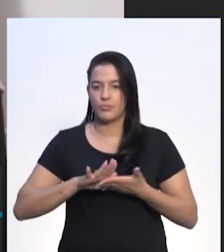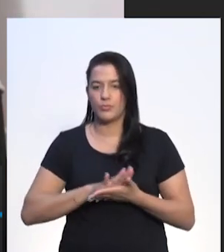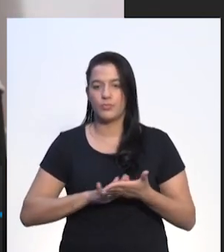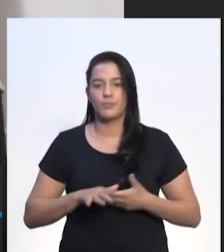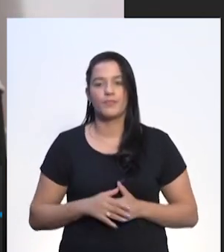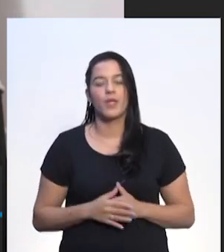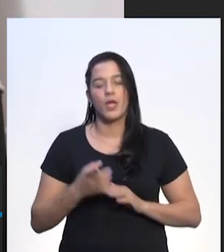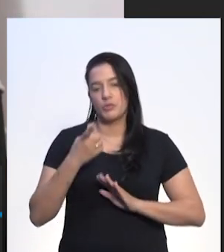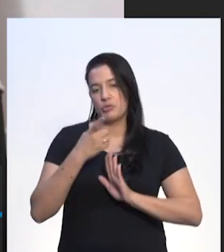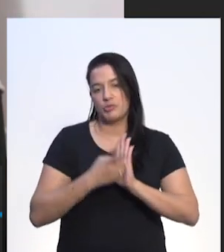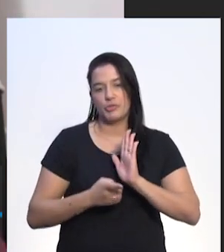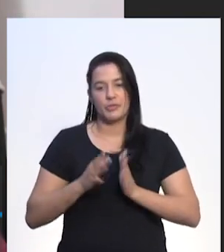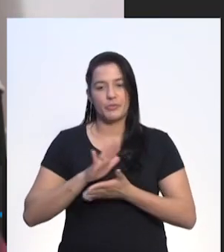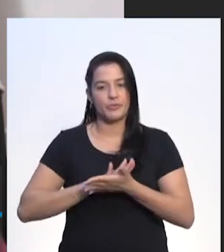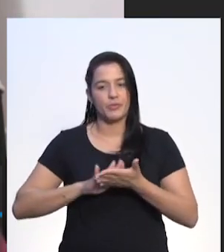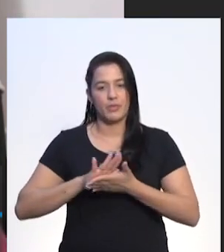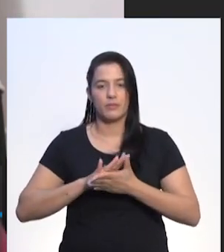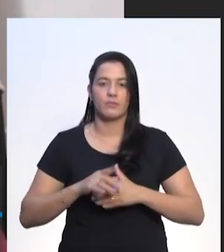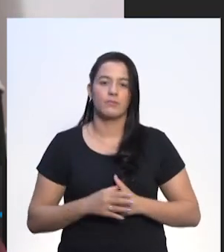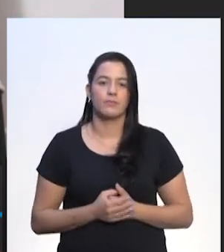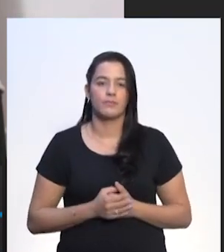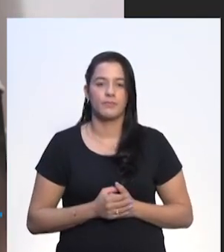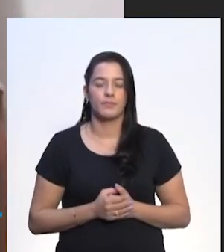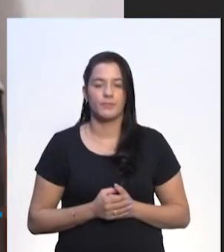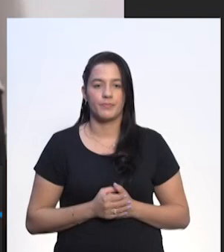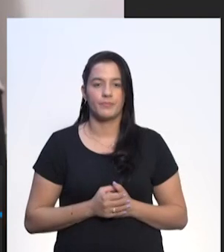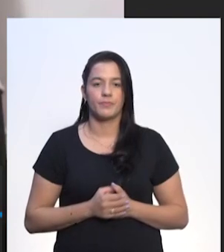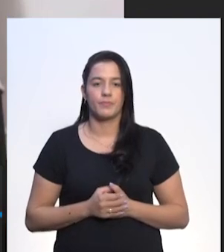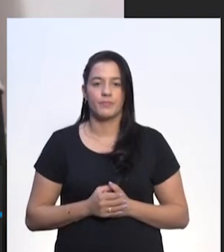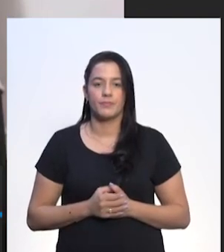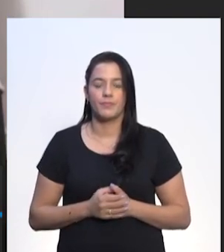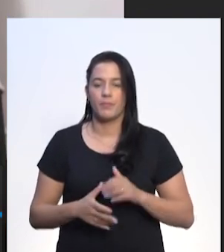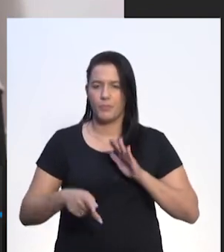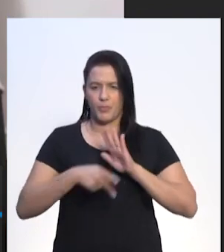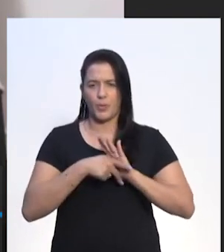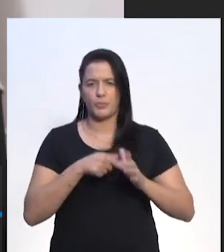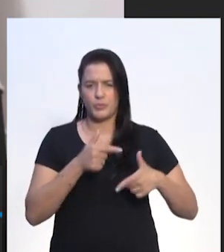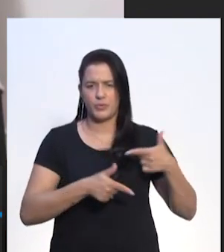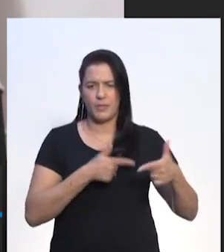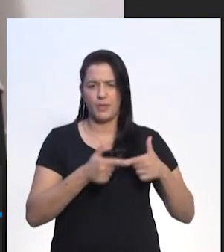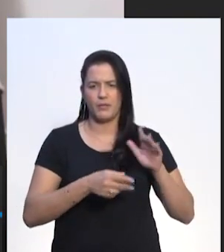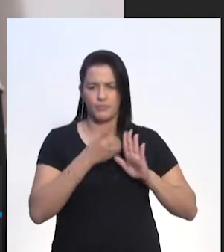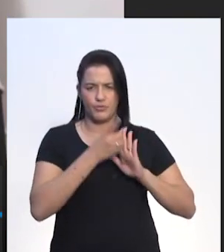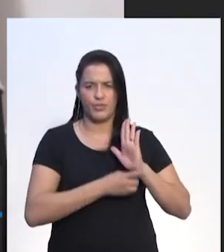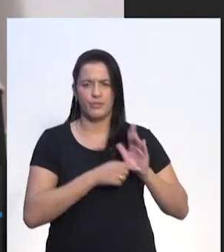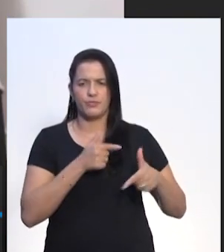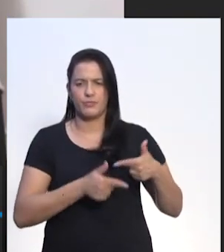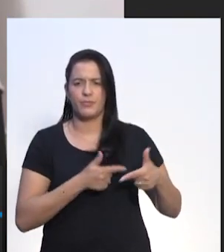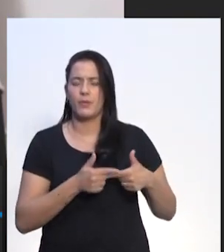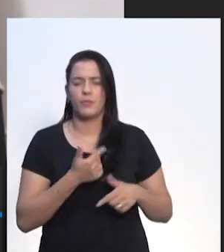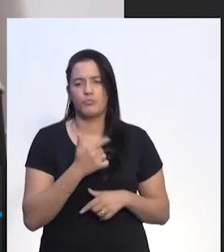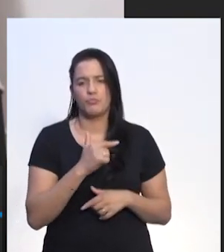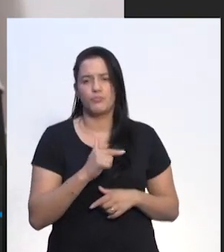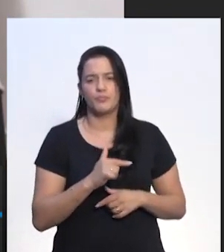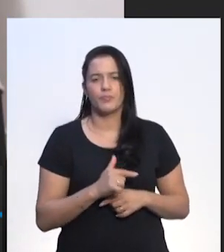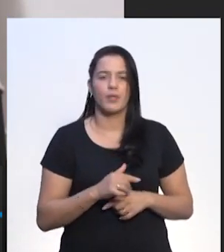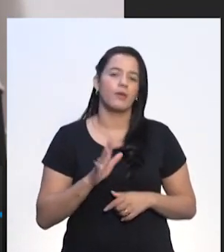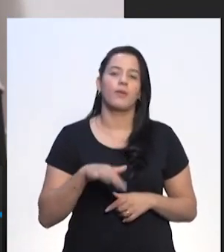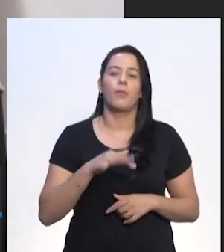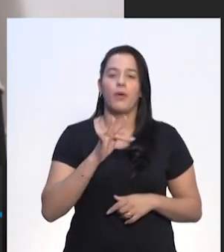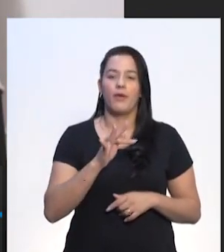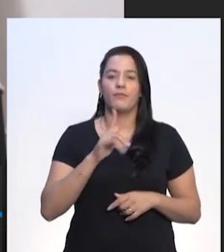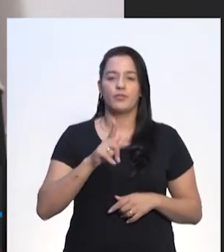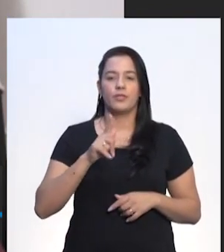tem direito a nenhum direito, né, trabalhista, ou algum benefício que possa vir disso, como